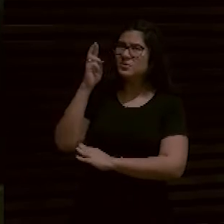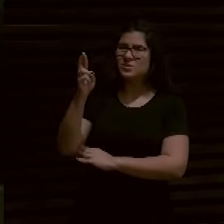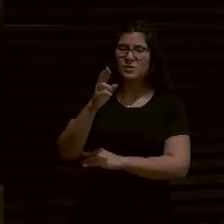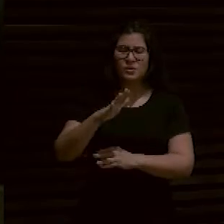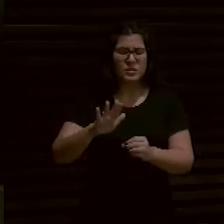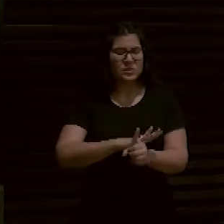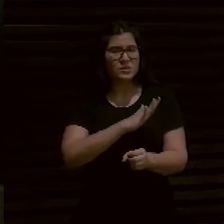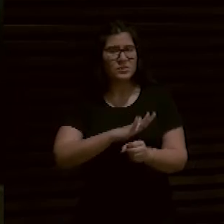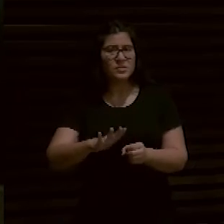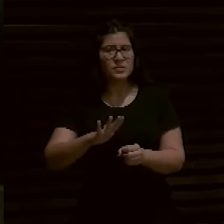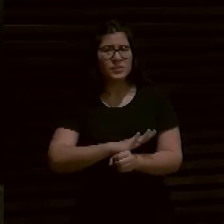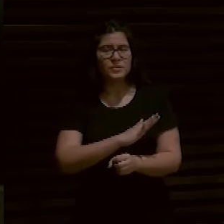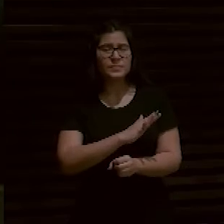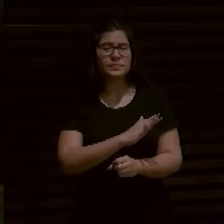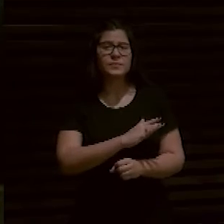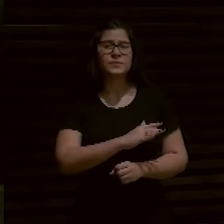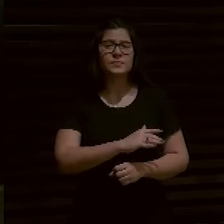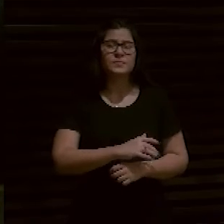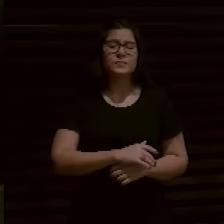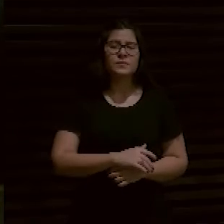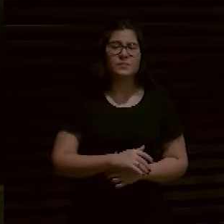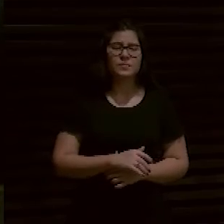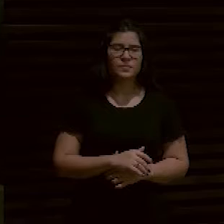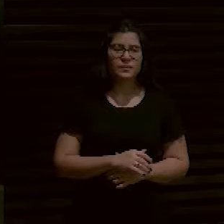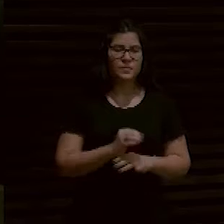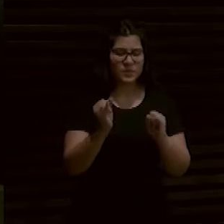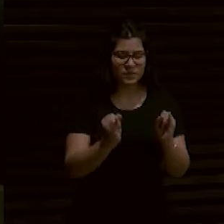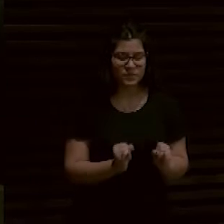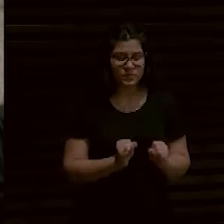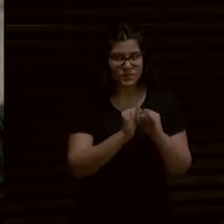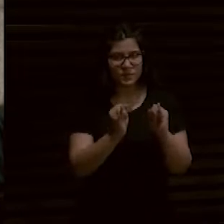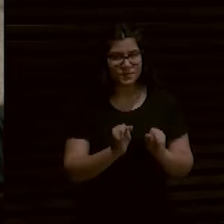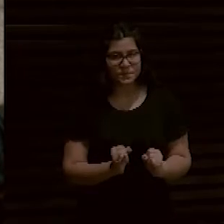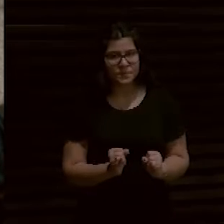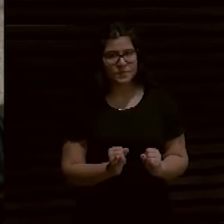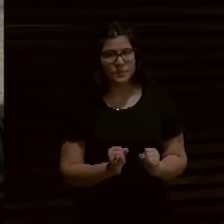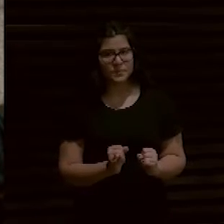repleto o templo de ídolos.